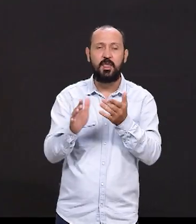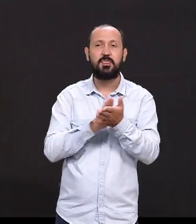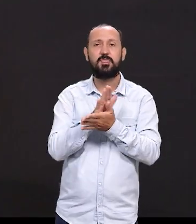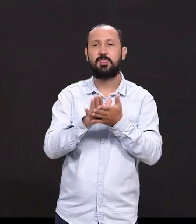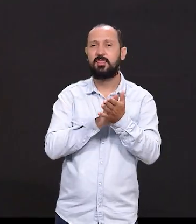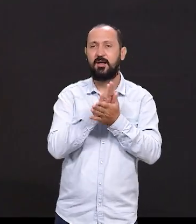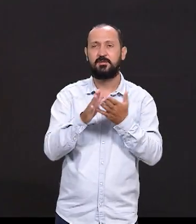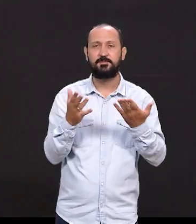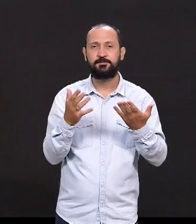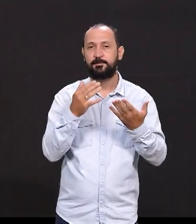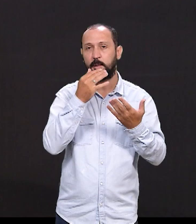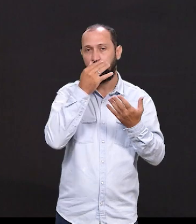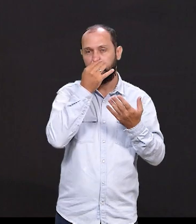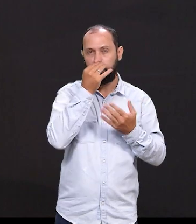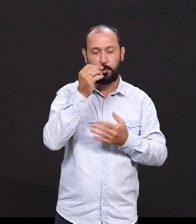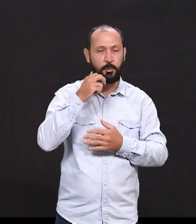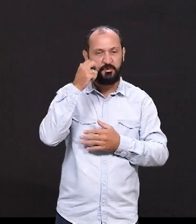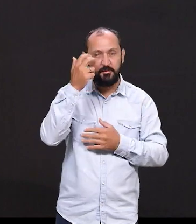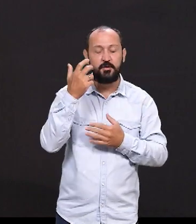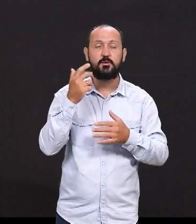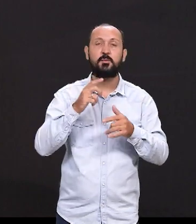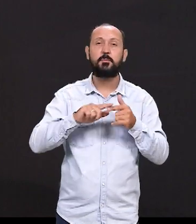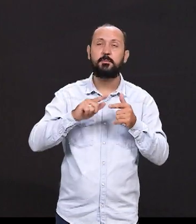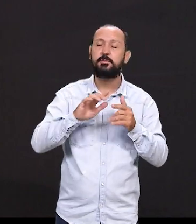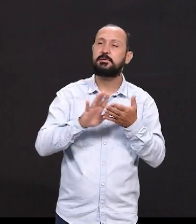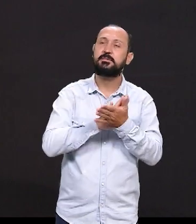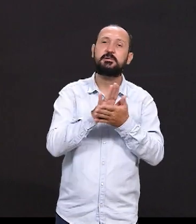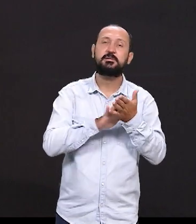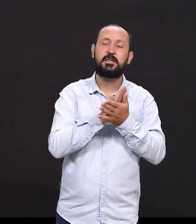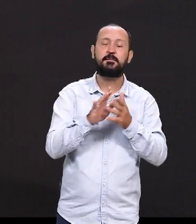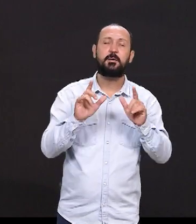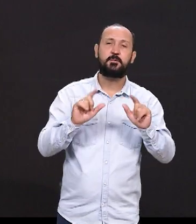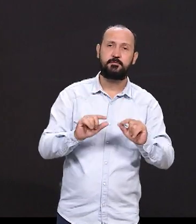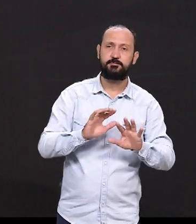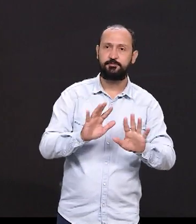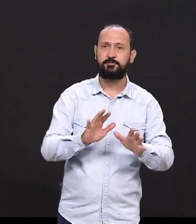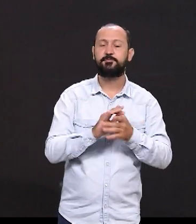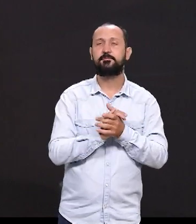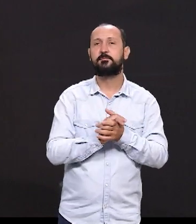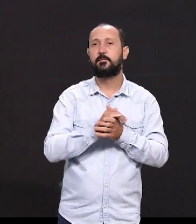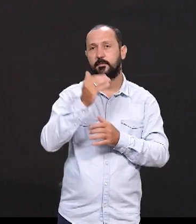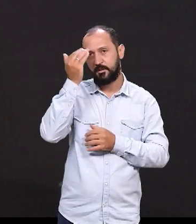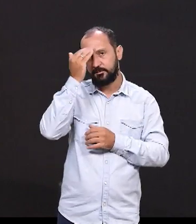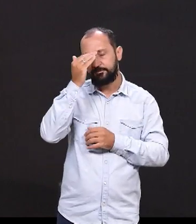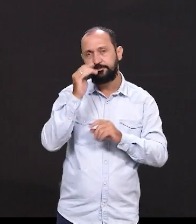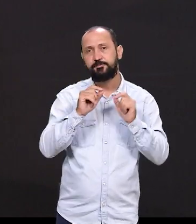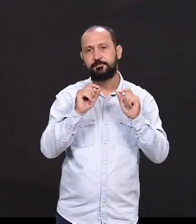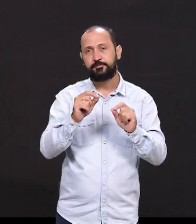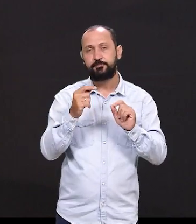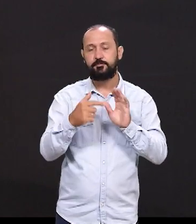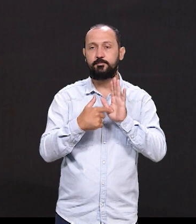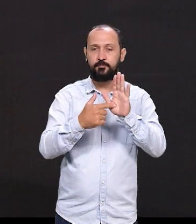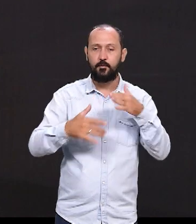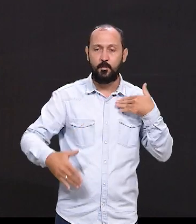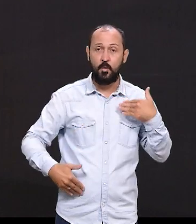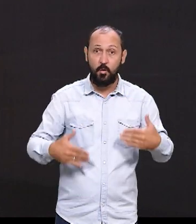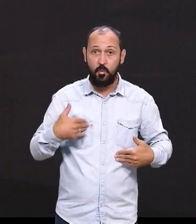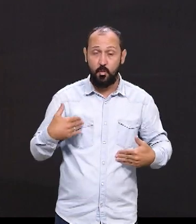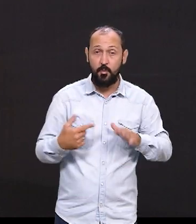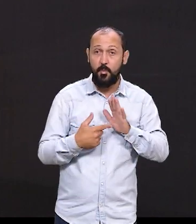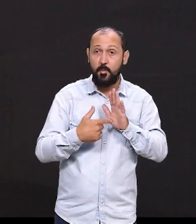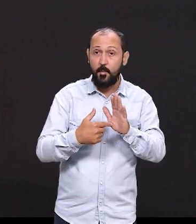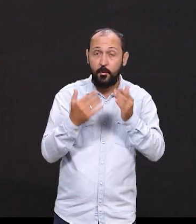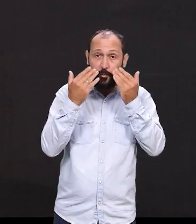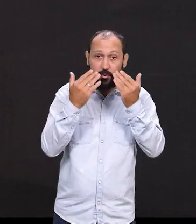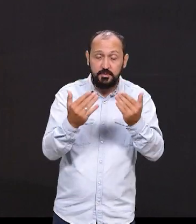a gente coloca os profissionais masculinos para que não tenha nem isso de vergonha Tabu constrangimento para minimizar a gente a